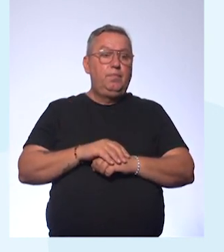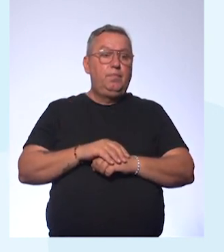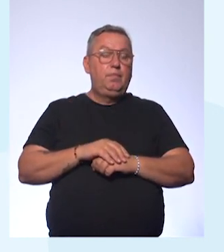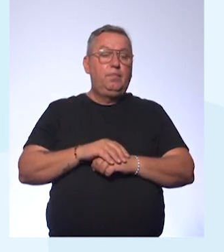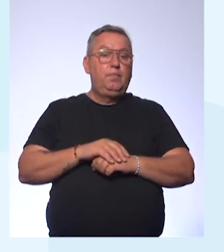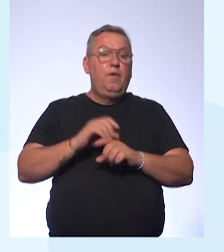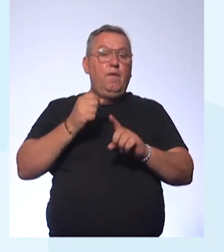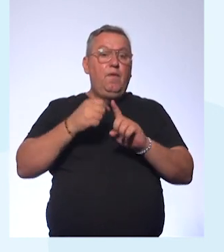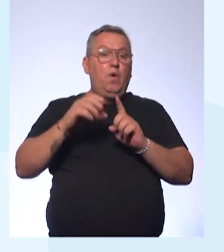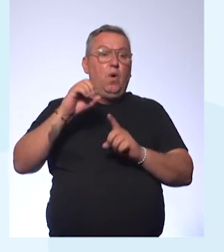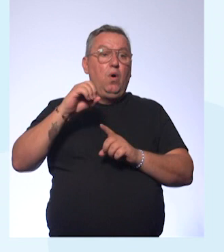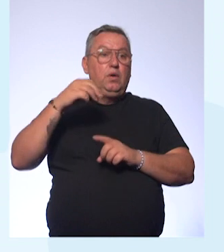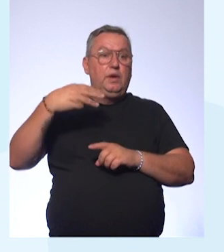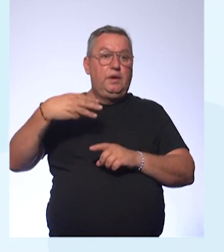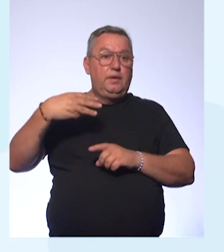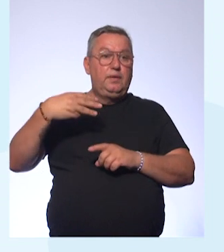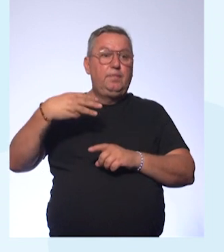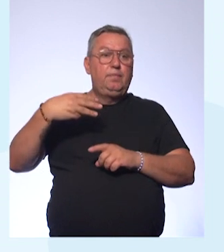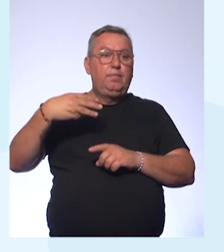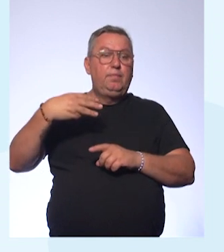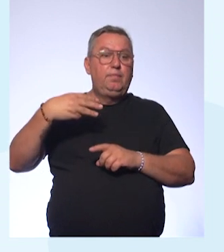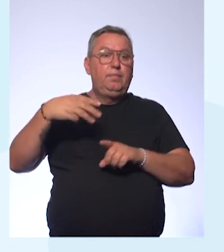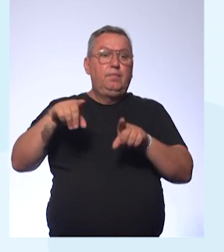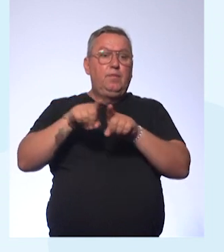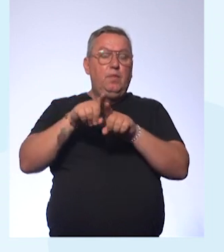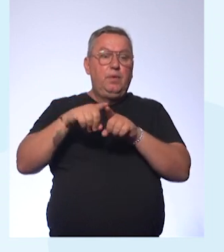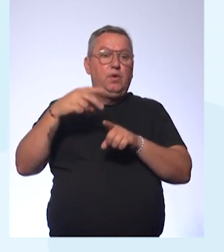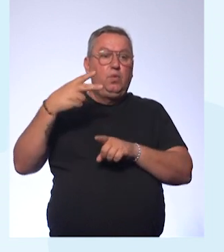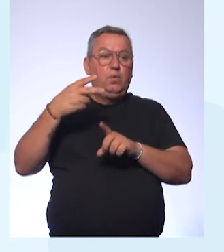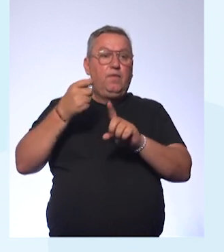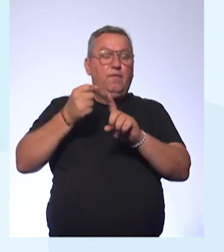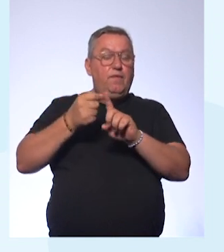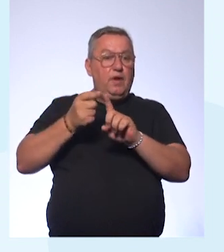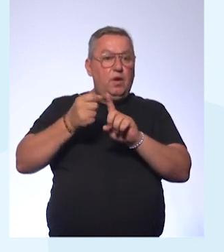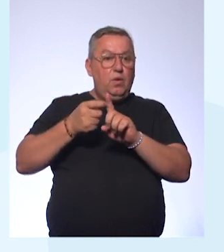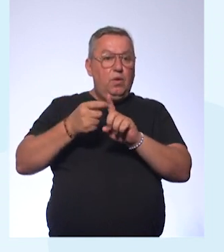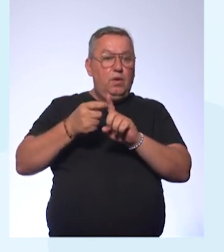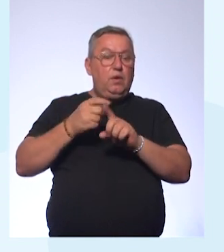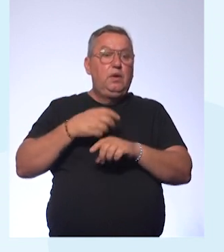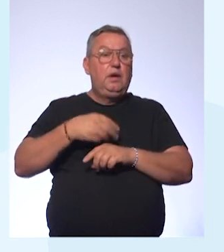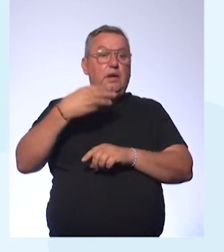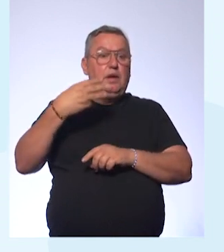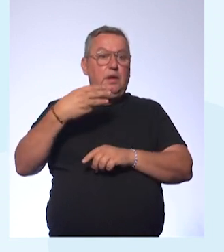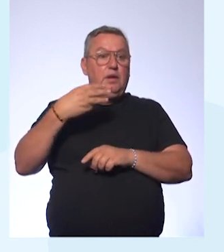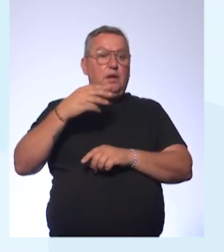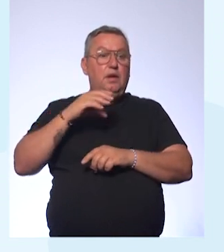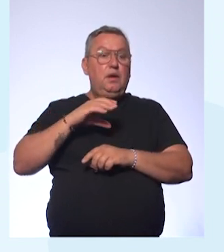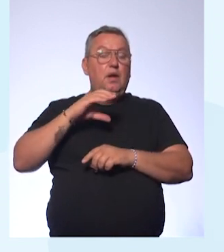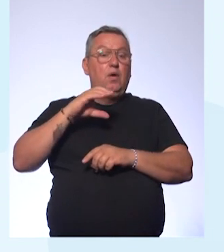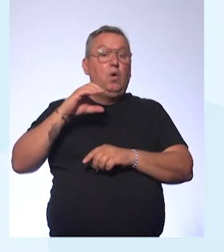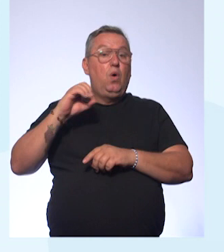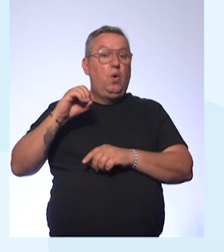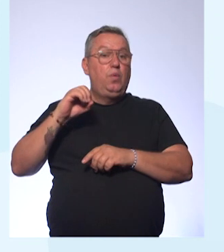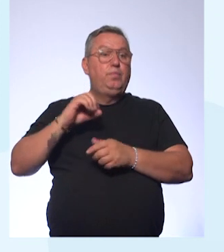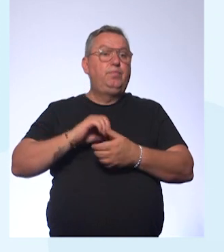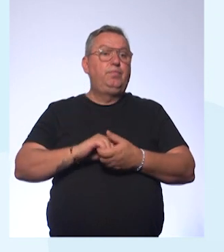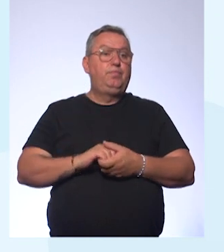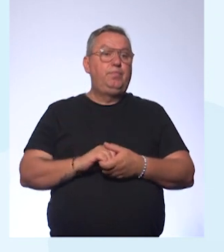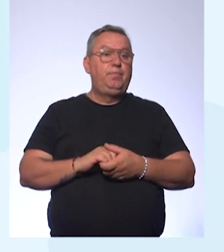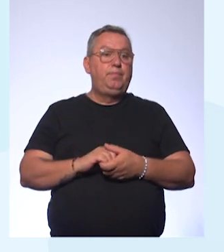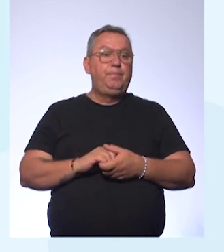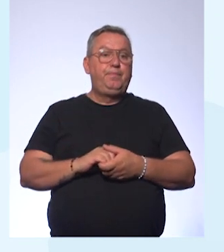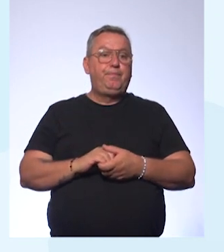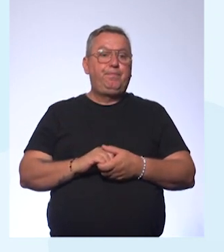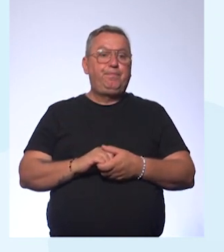de ferro 3, ok? 2 moléculas de ferro líquido e 3 moléculas de gás carbônico.